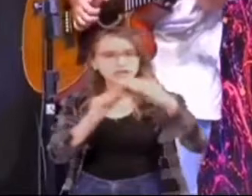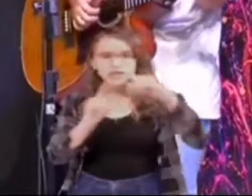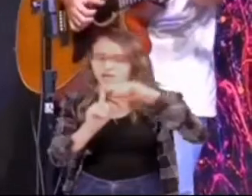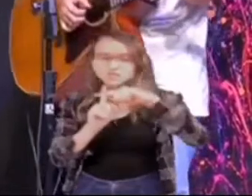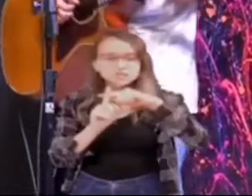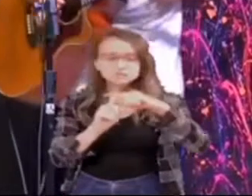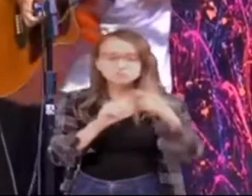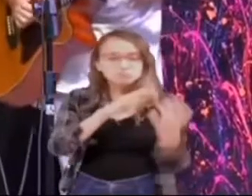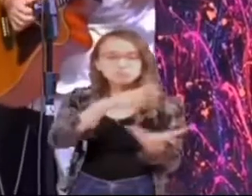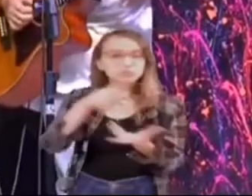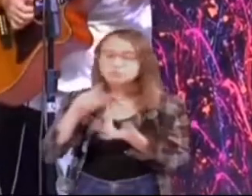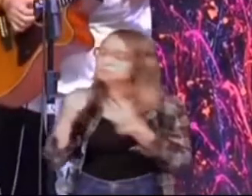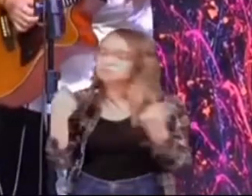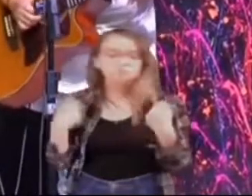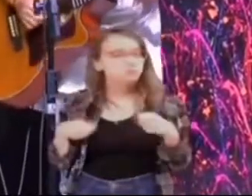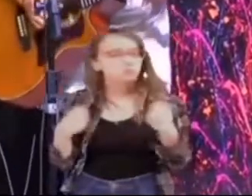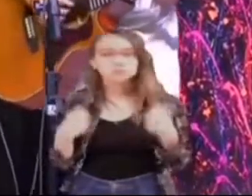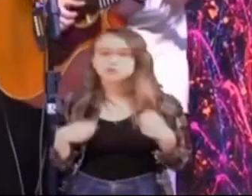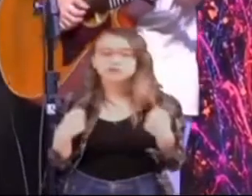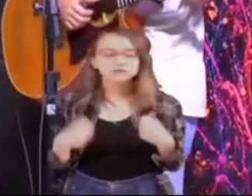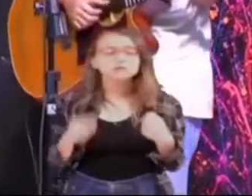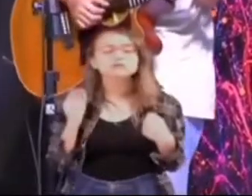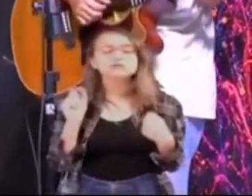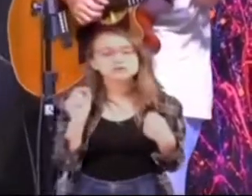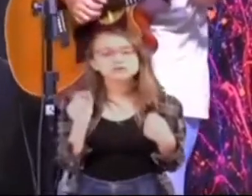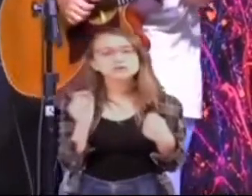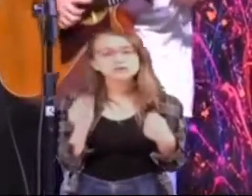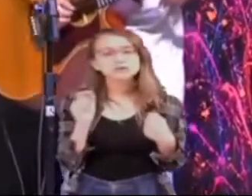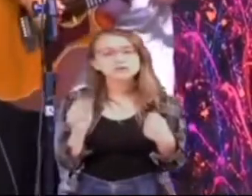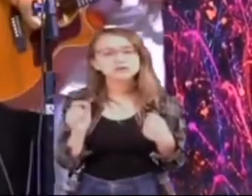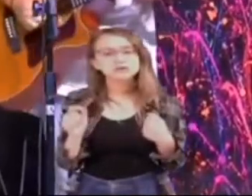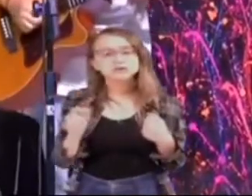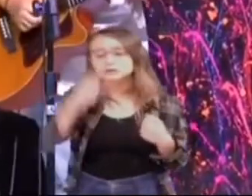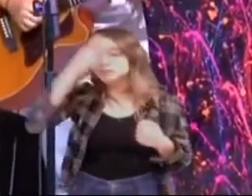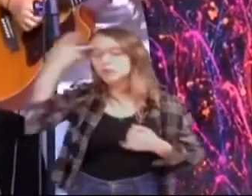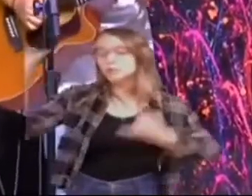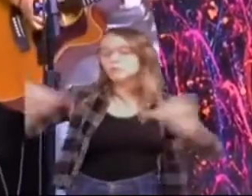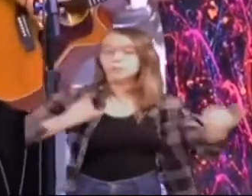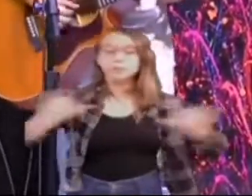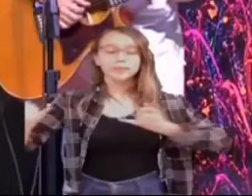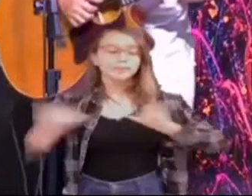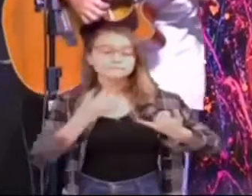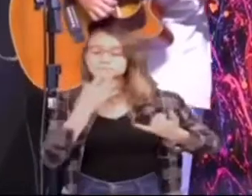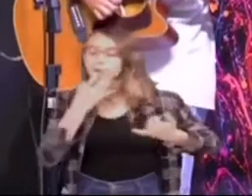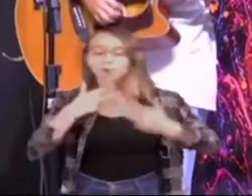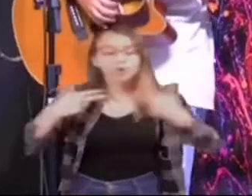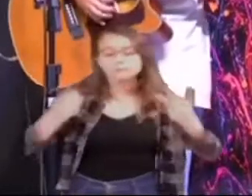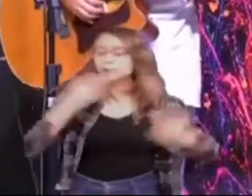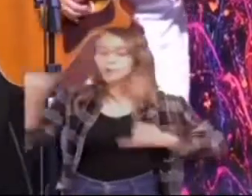não precisa mais plataforma de aprovação das pessoas. Sabe por quê?